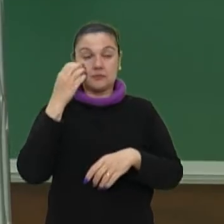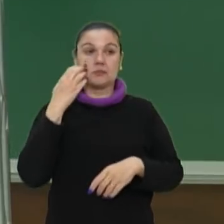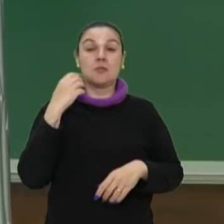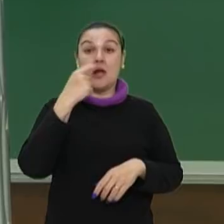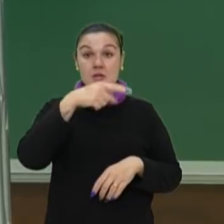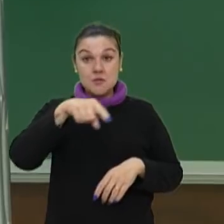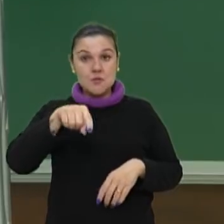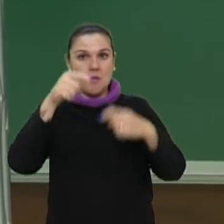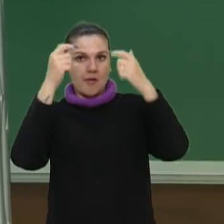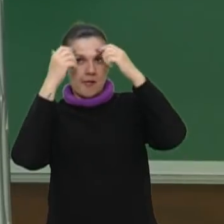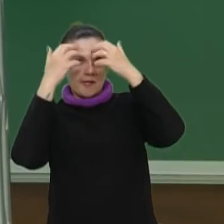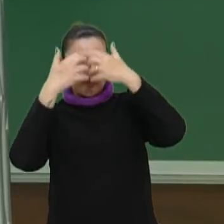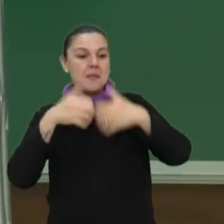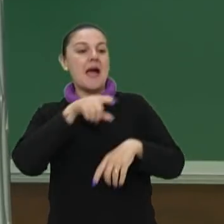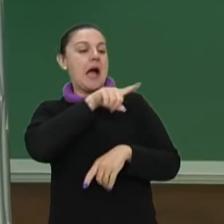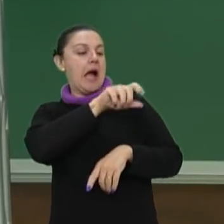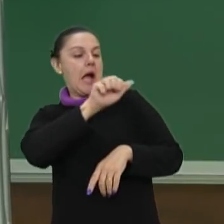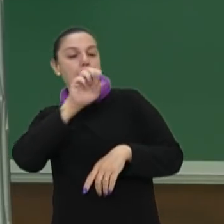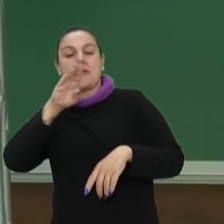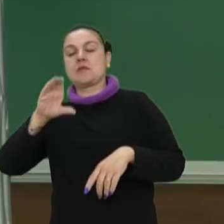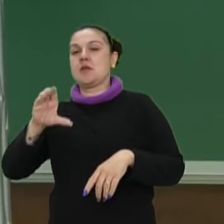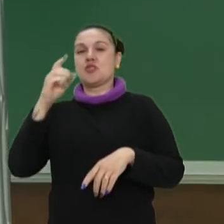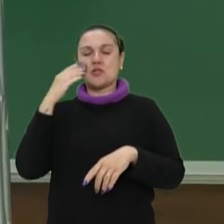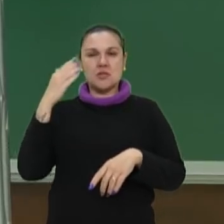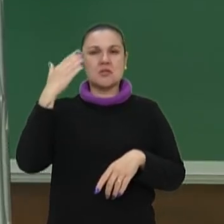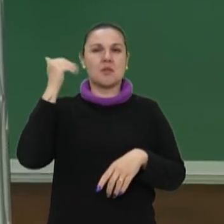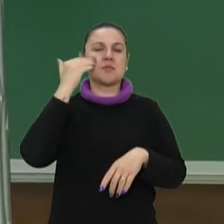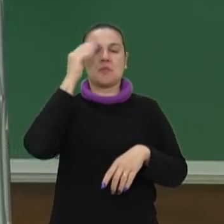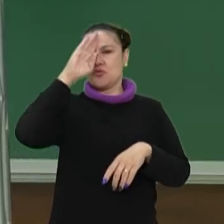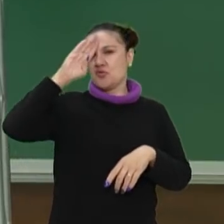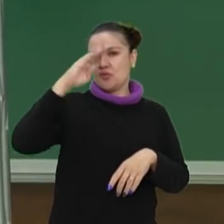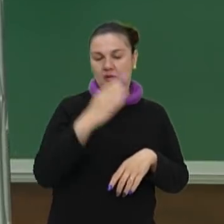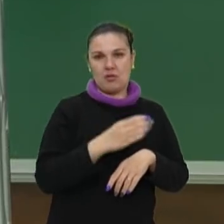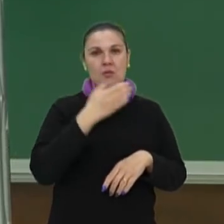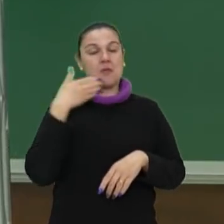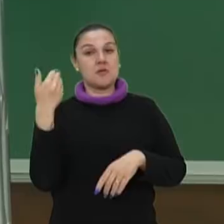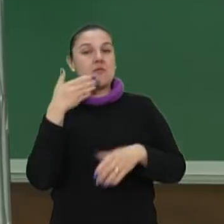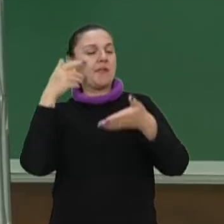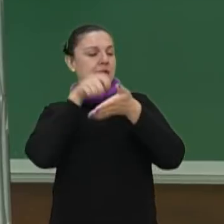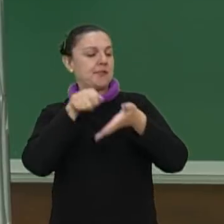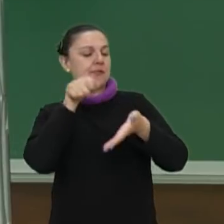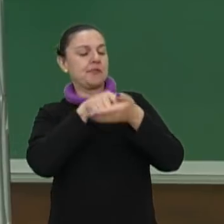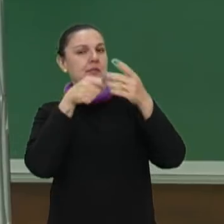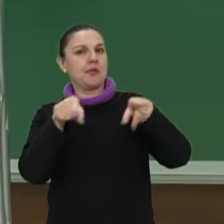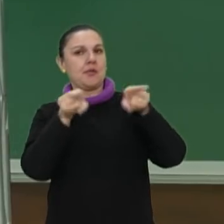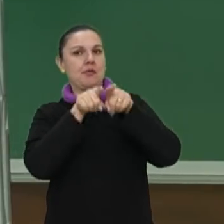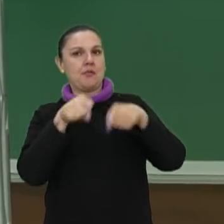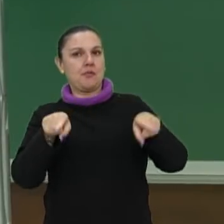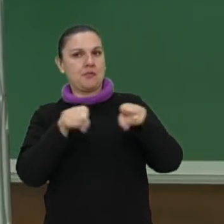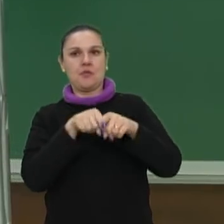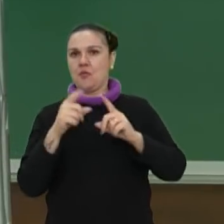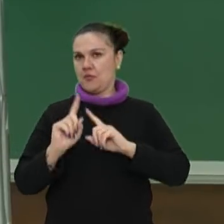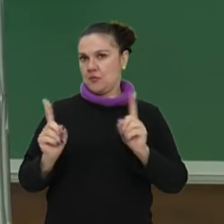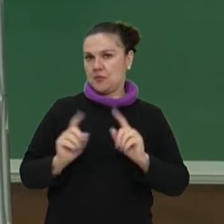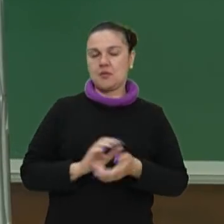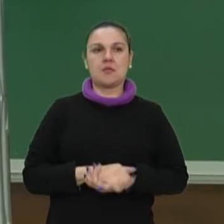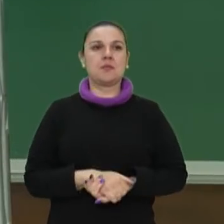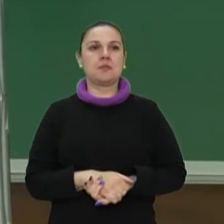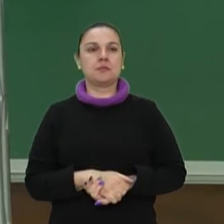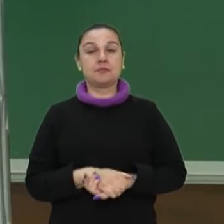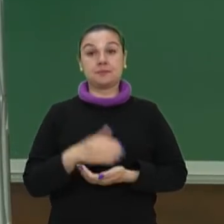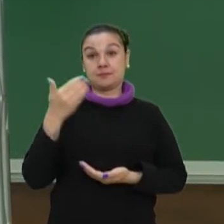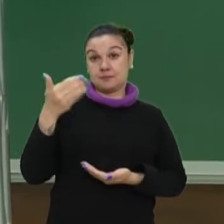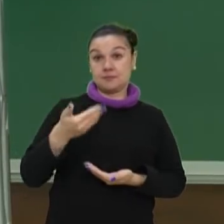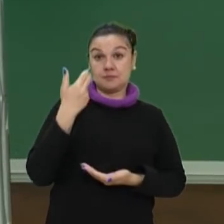tá? A sua cabeça já tem que pensar nesses valores sem precisar ficar escrevendo o tempo todo, tá? Beleza?